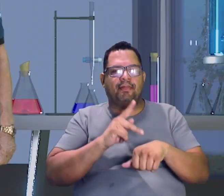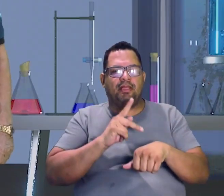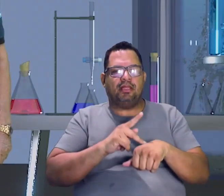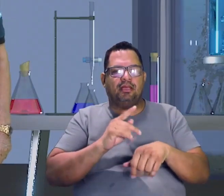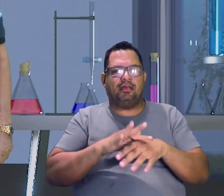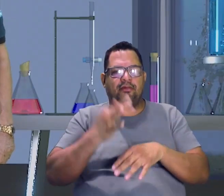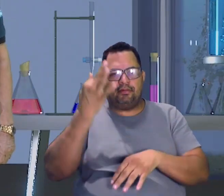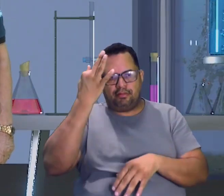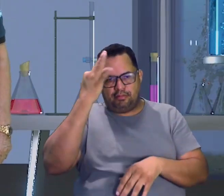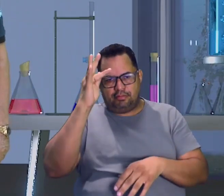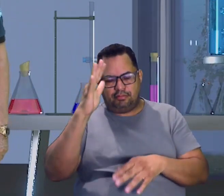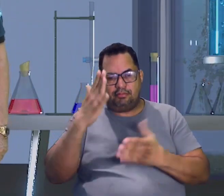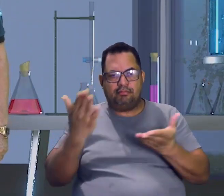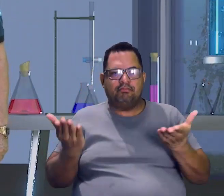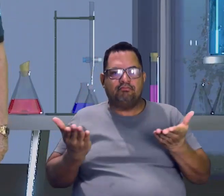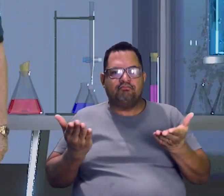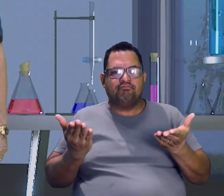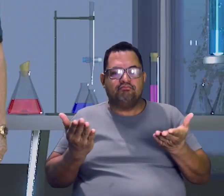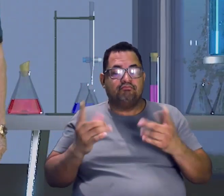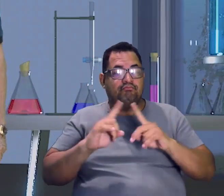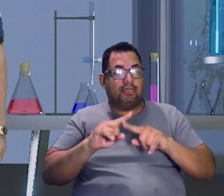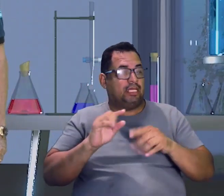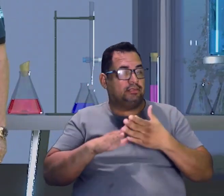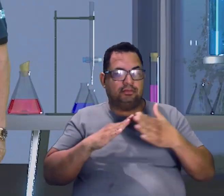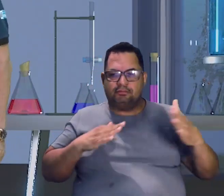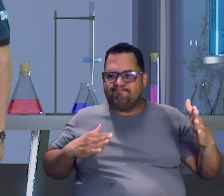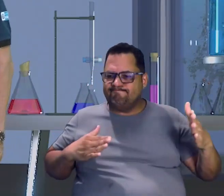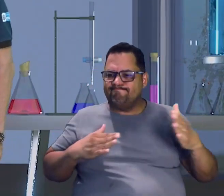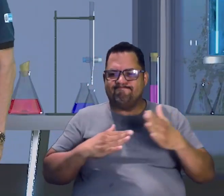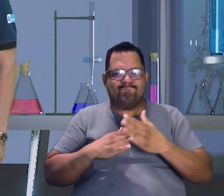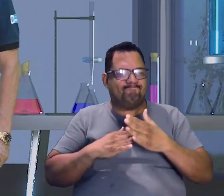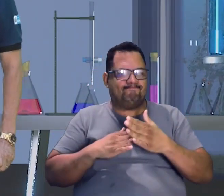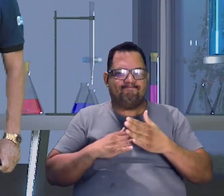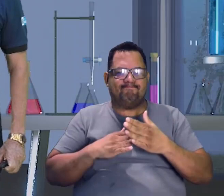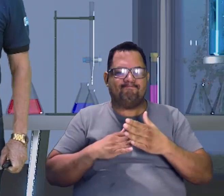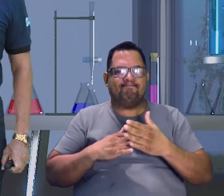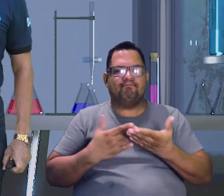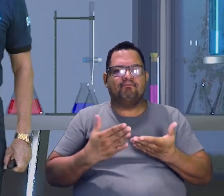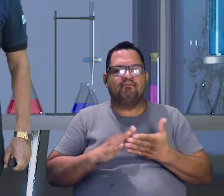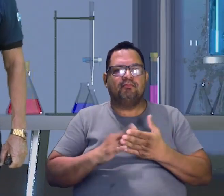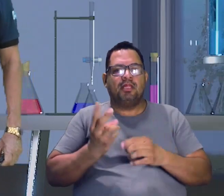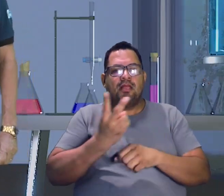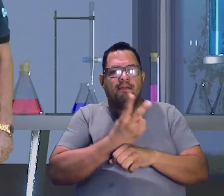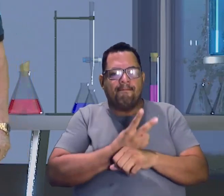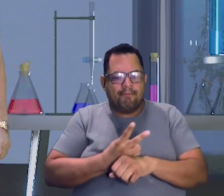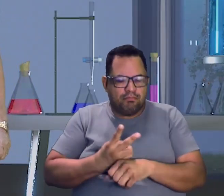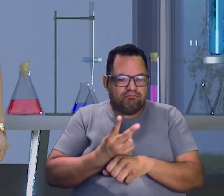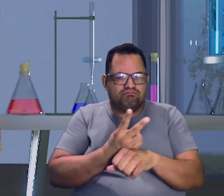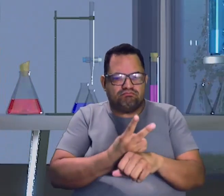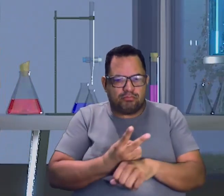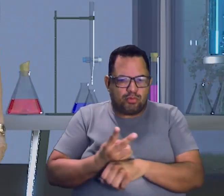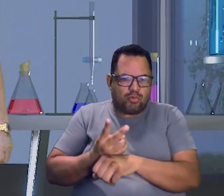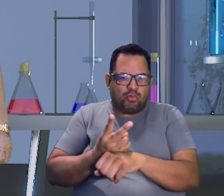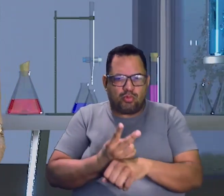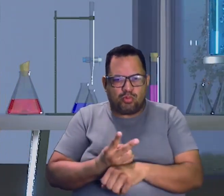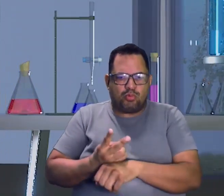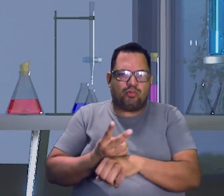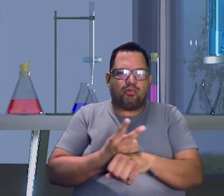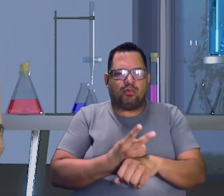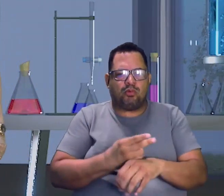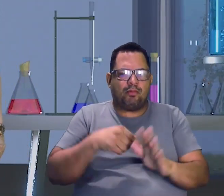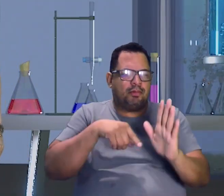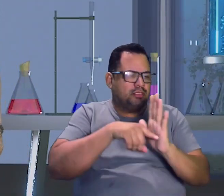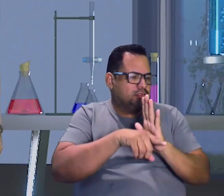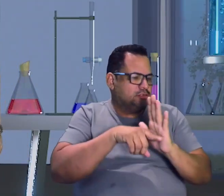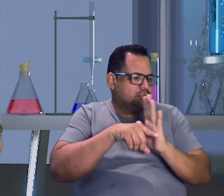acabou que não se atingiu, né? A alquimia, ela buscou muito isso de uma maneira